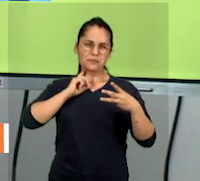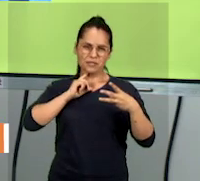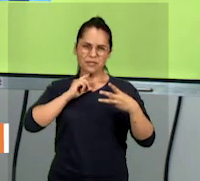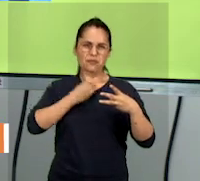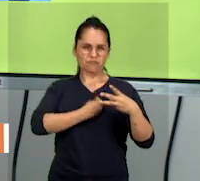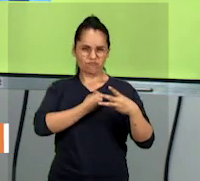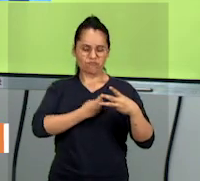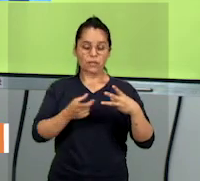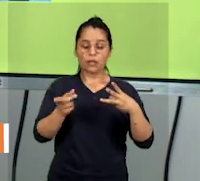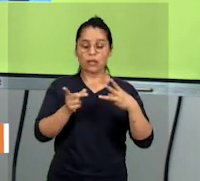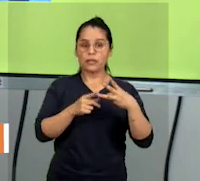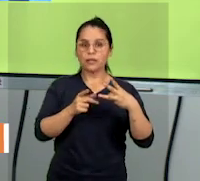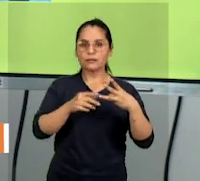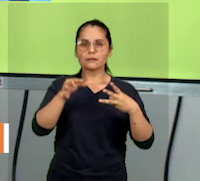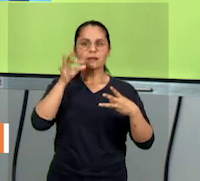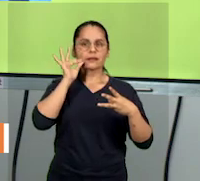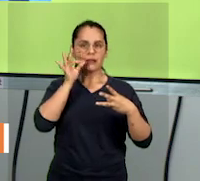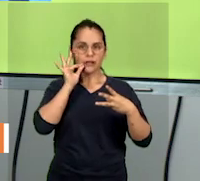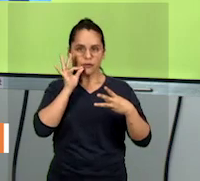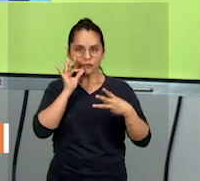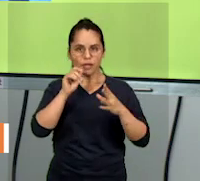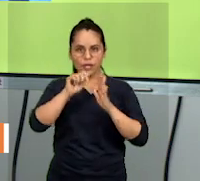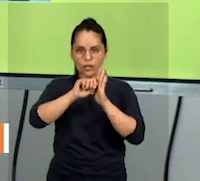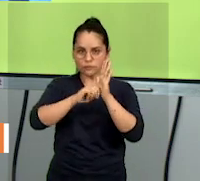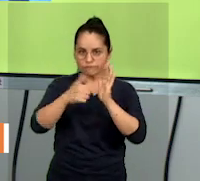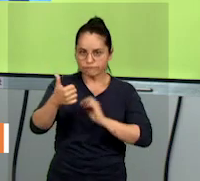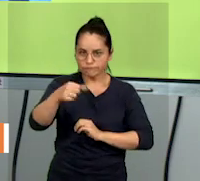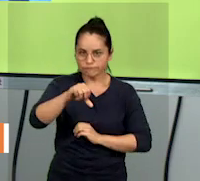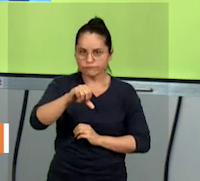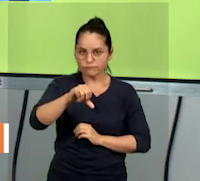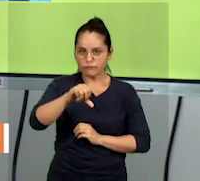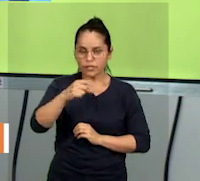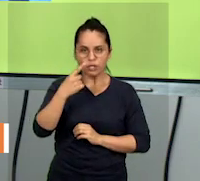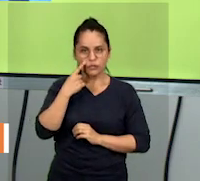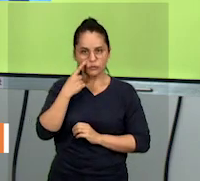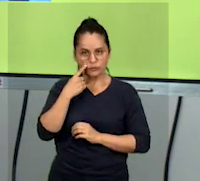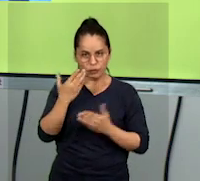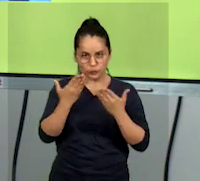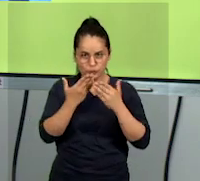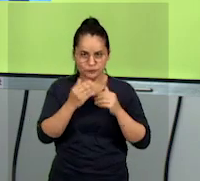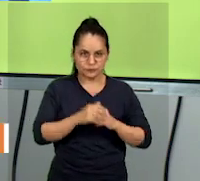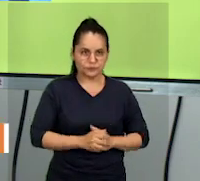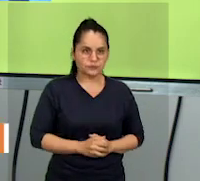Gerais, e o ciclo do café no século XIX, que é o que a gente vai ver nessa aula.